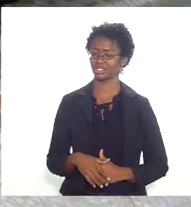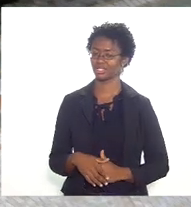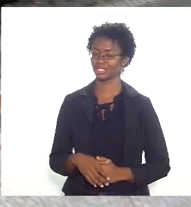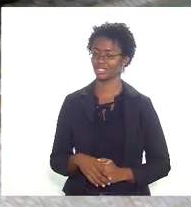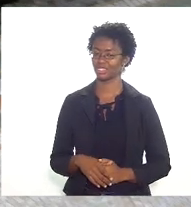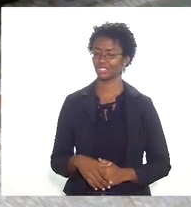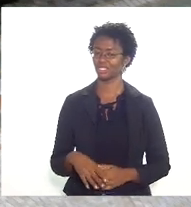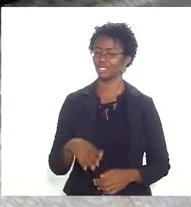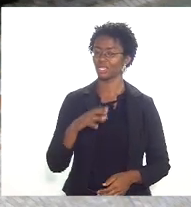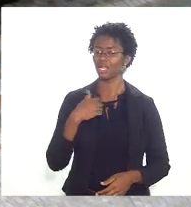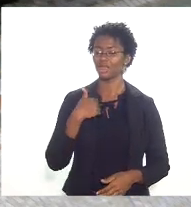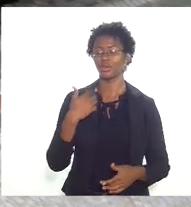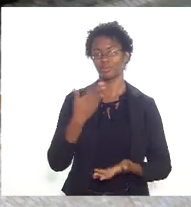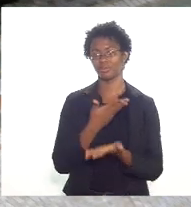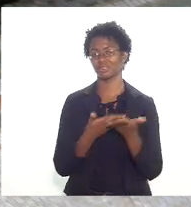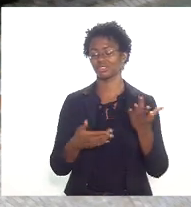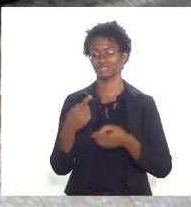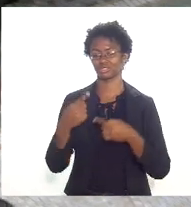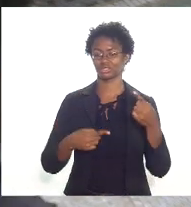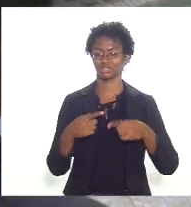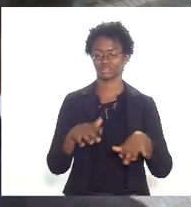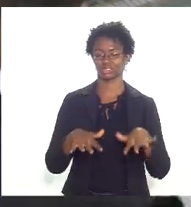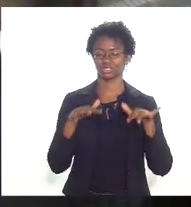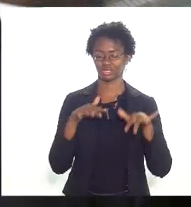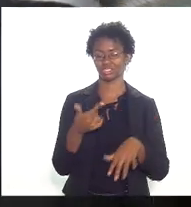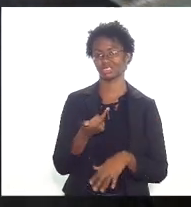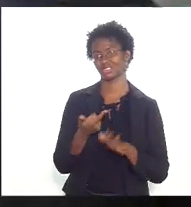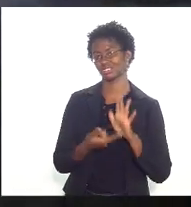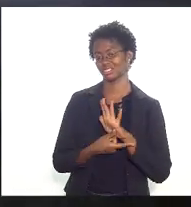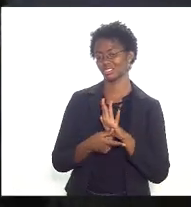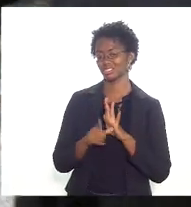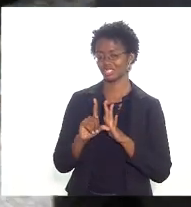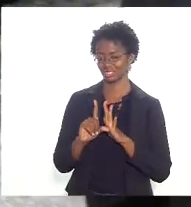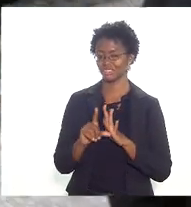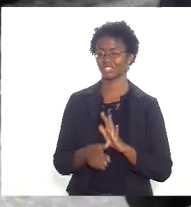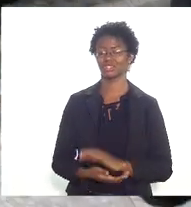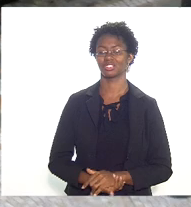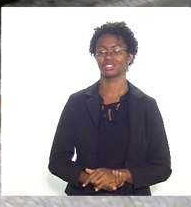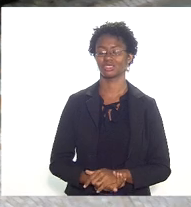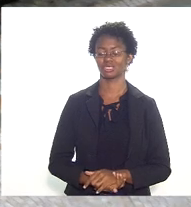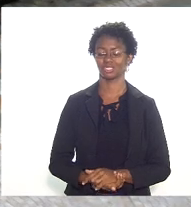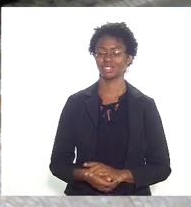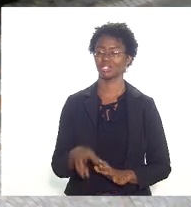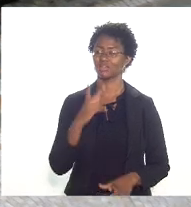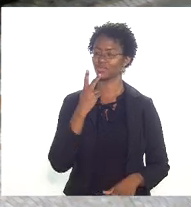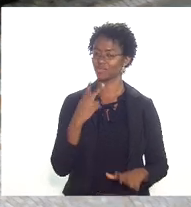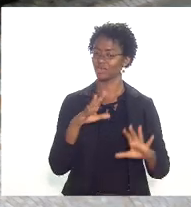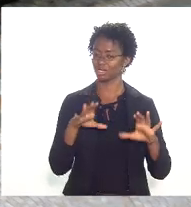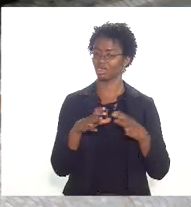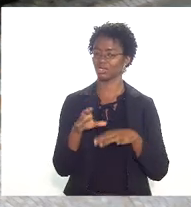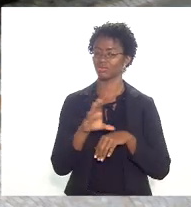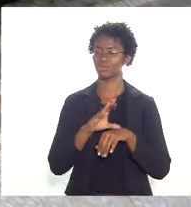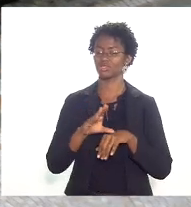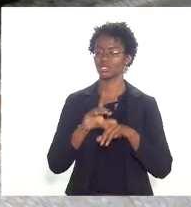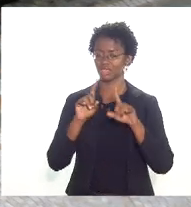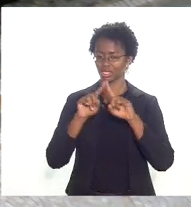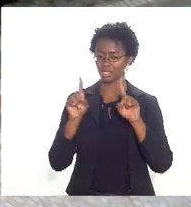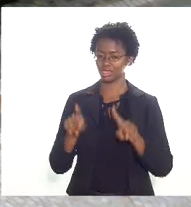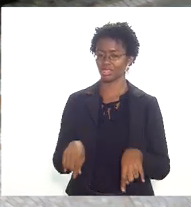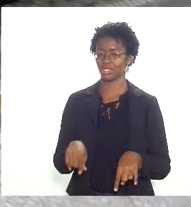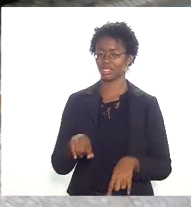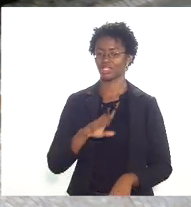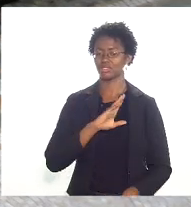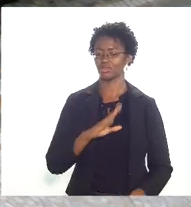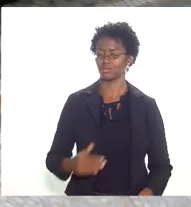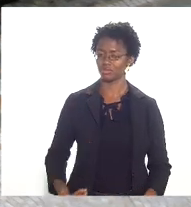eu comprei a gente funções da sessão anterior e para dizer que a comissão de servidores públicos aqui na casa foi instalada eu tenho a honra